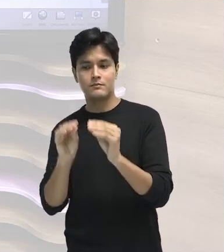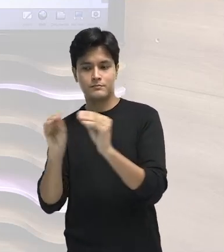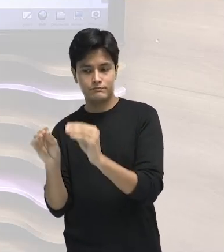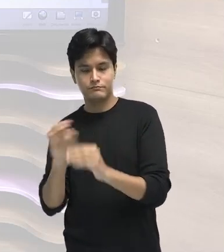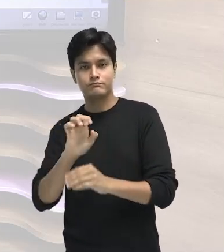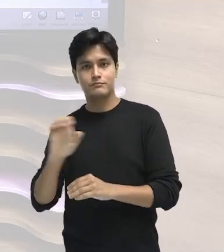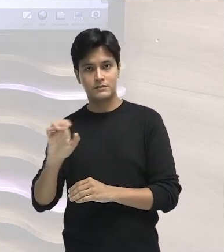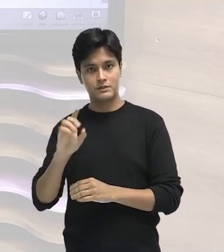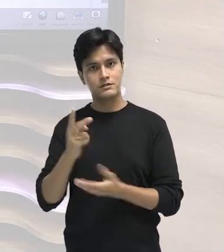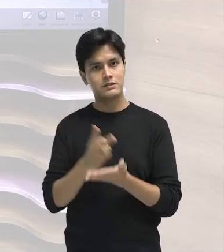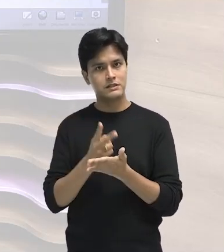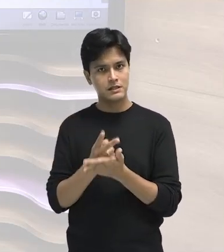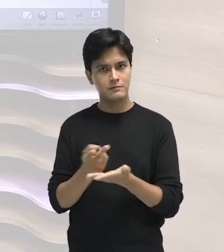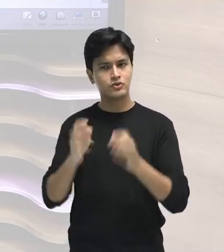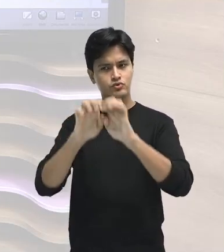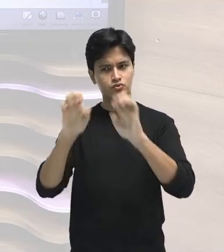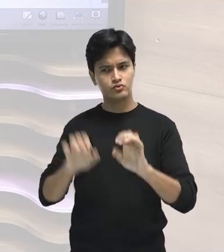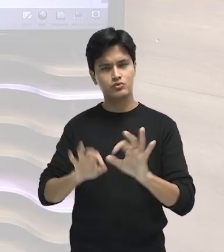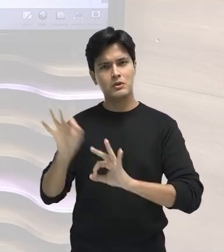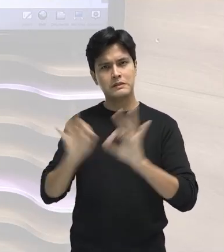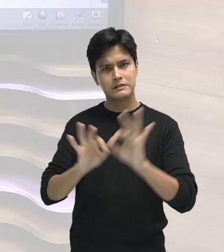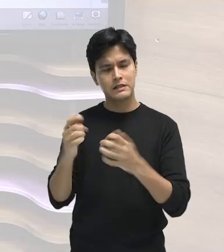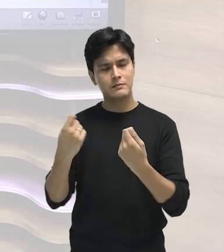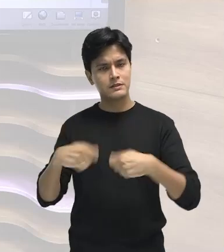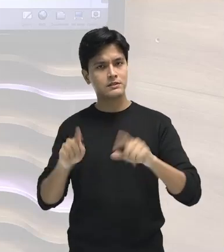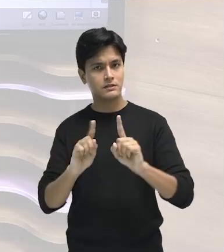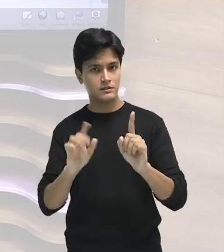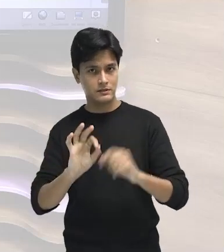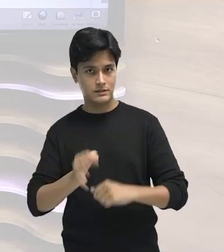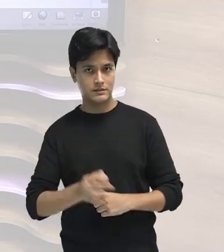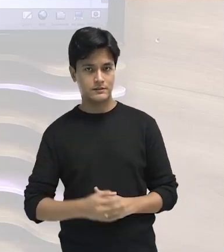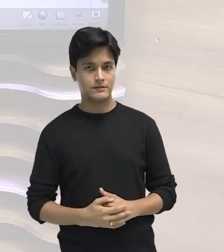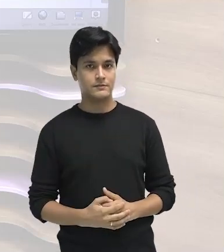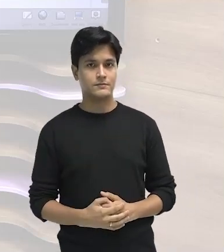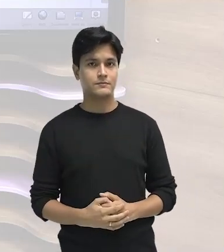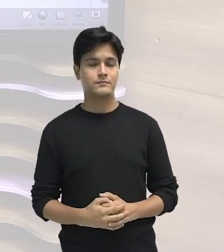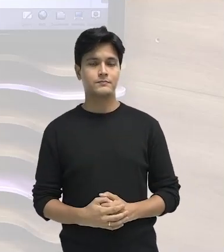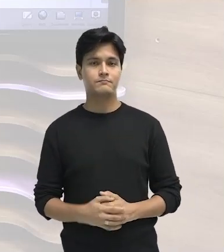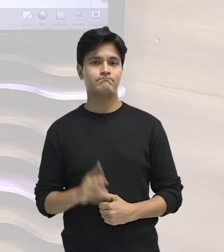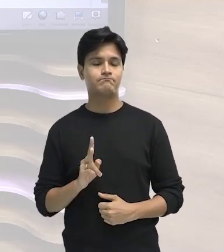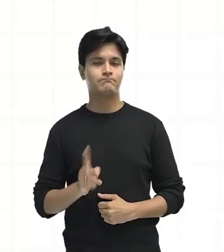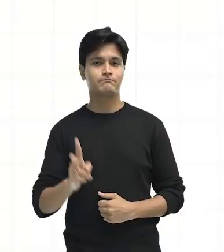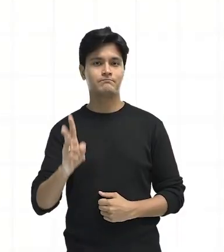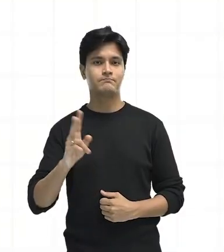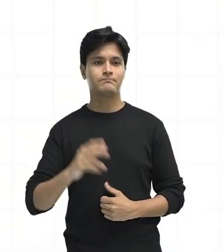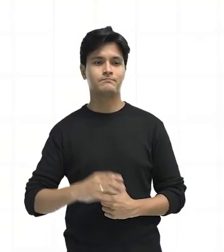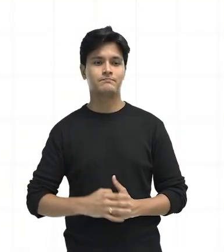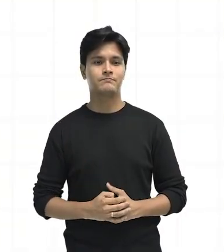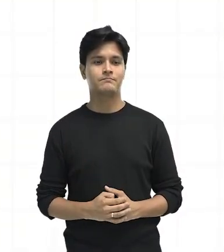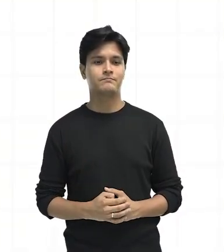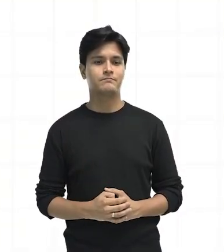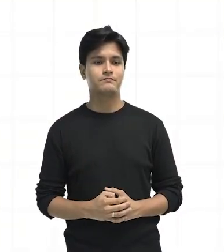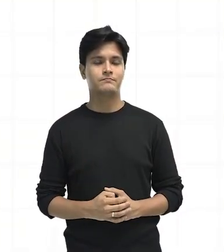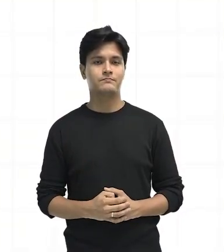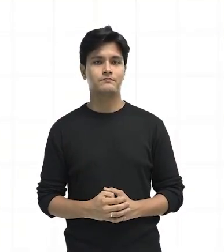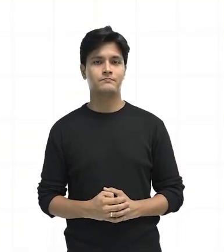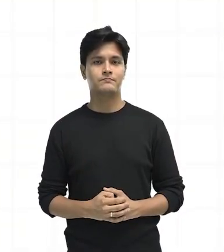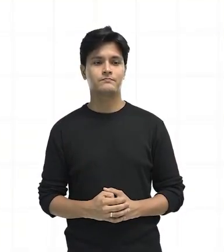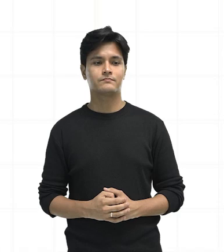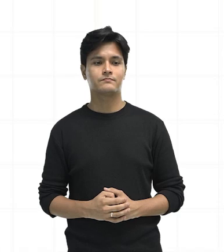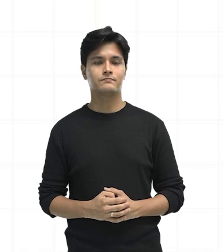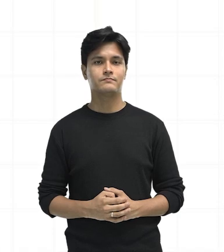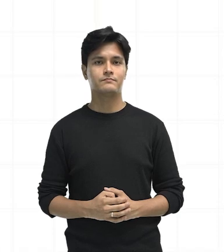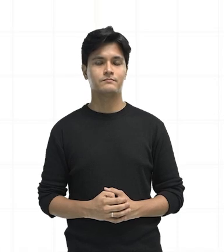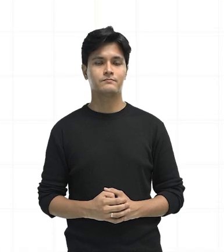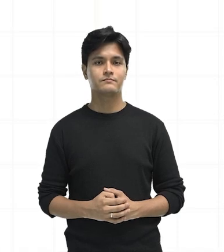estar fazendo aquela estrutura de divisão que a gente já conhece. Bacana? Vamos seguindo então. Bom, então como eu falava